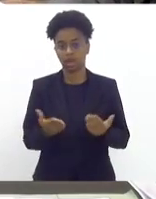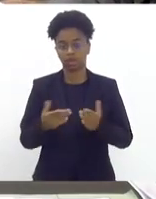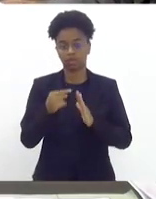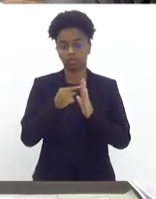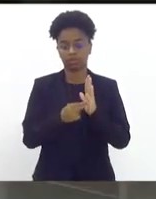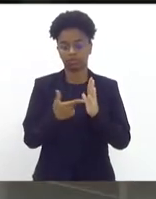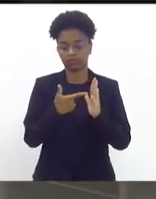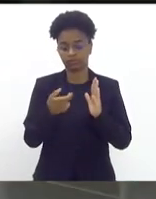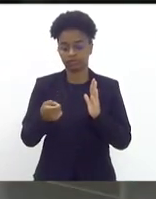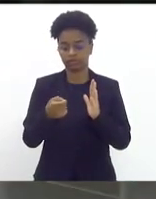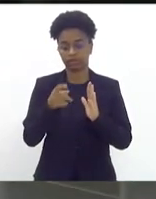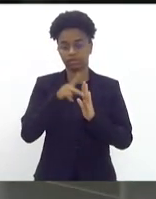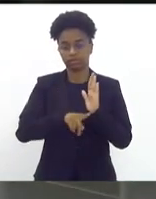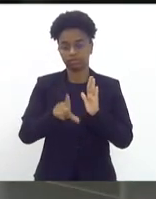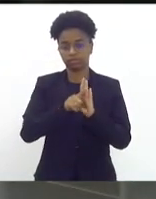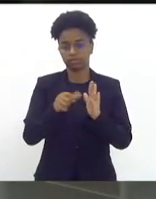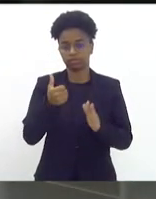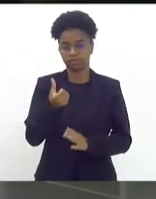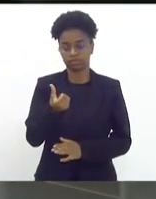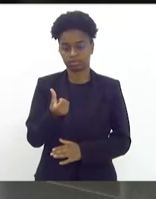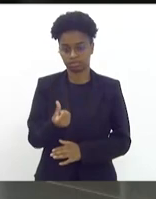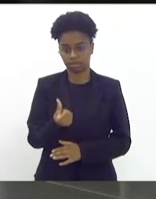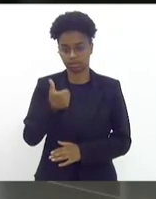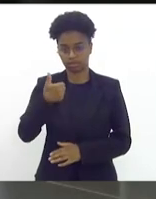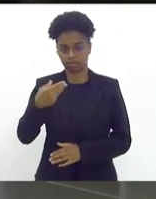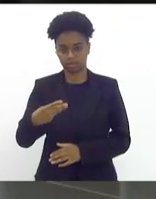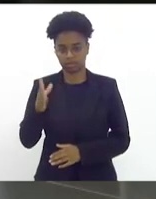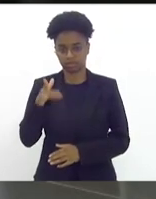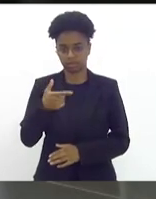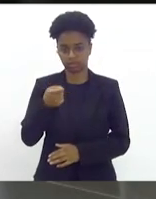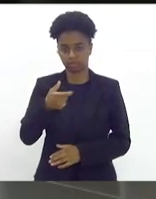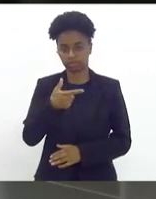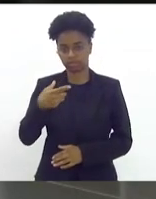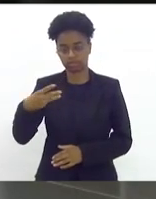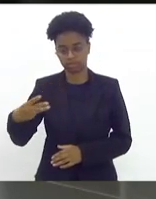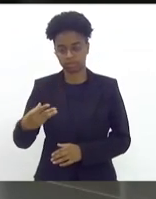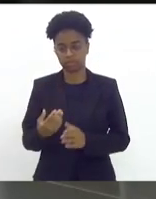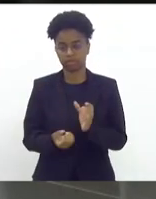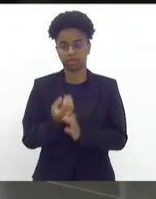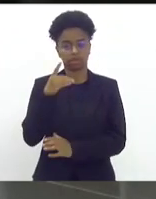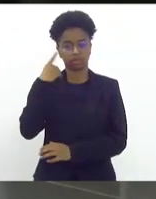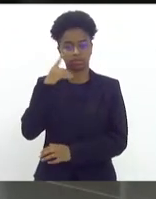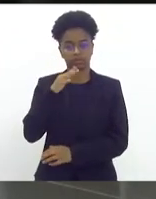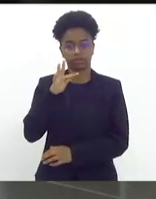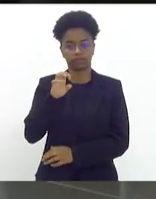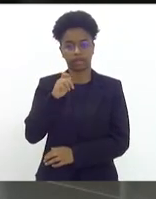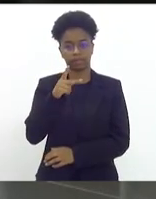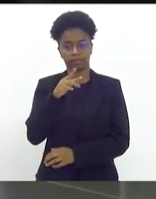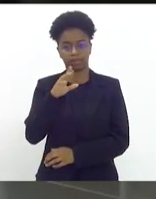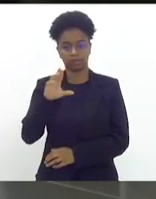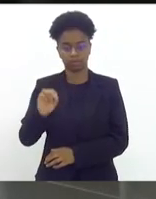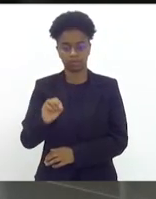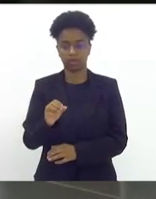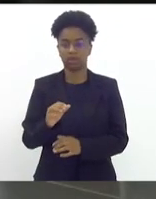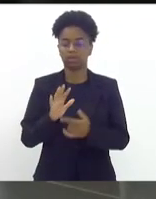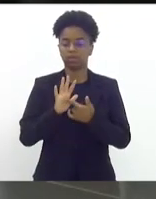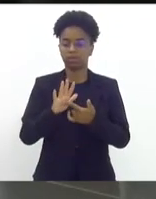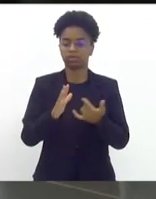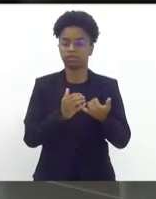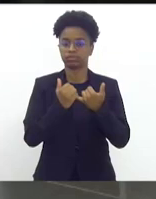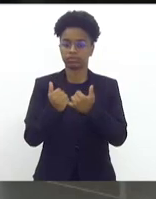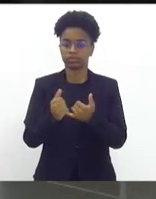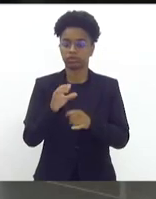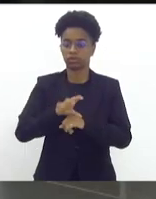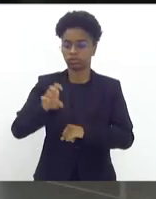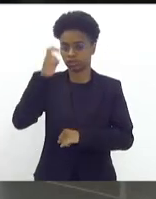20 da pauta, é o PL 613/23, de autoria do deputado Filipinho Raves, que declara como patrimônio cultural e